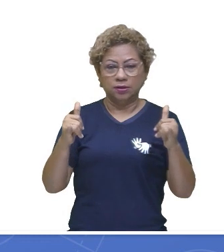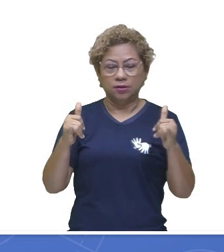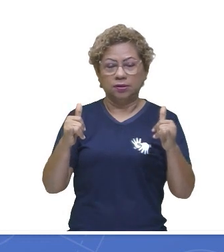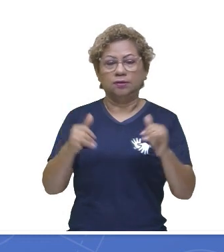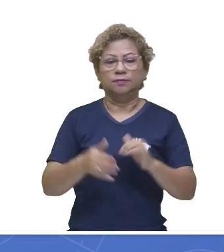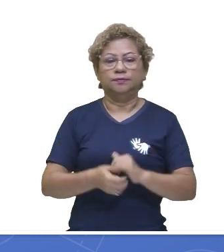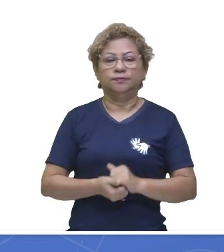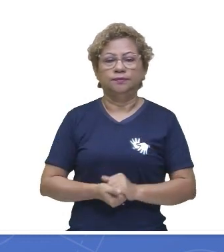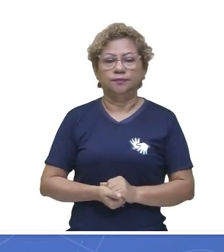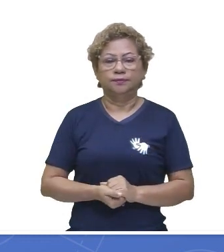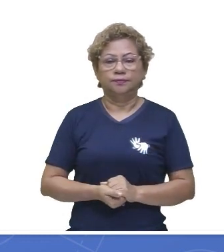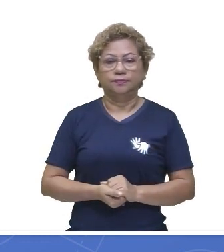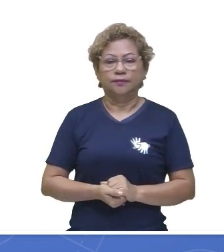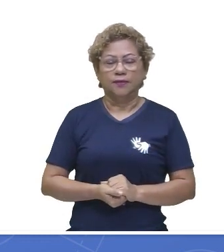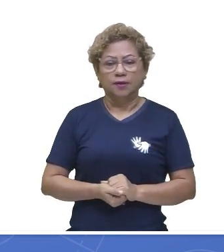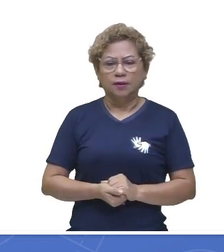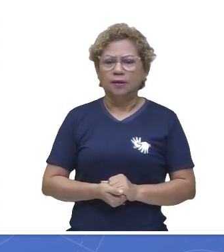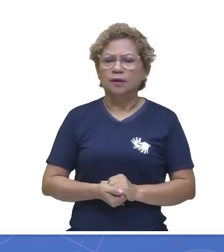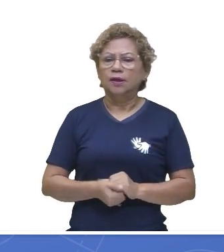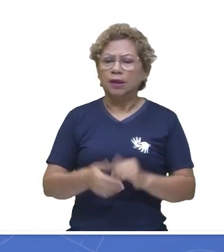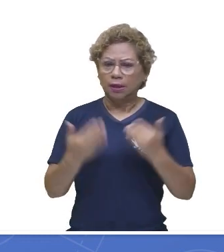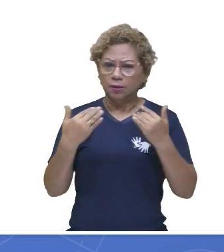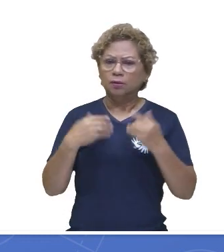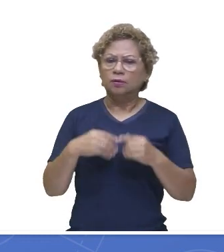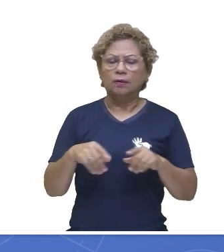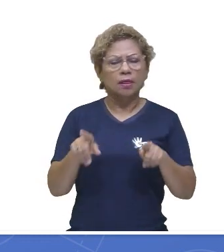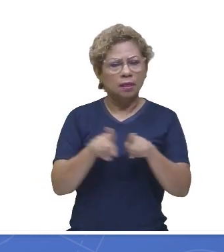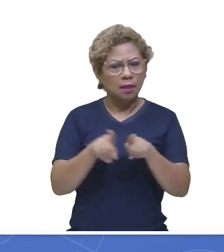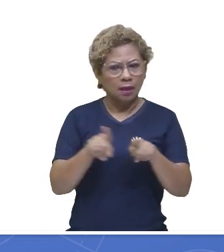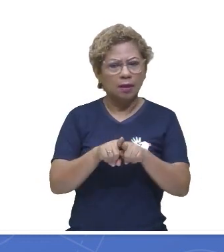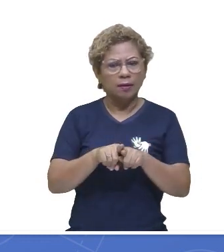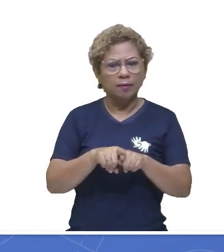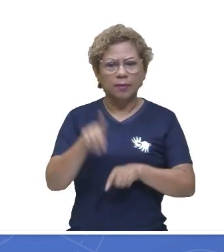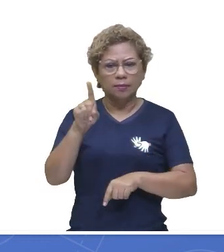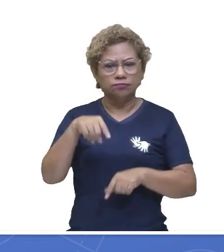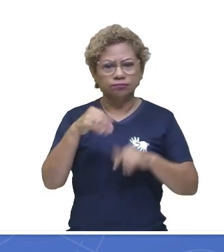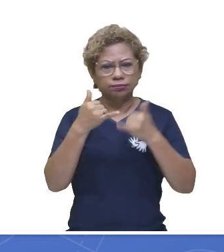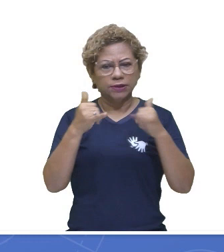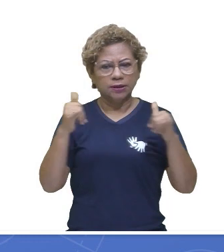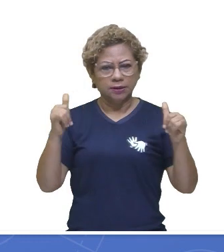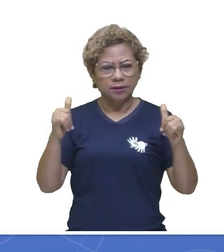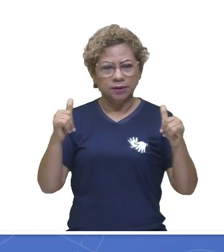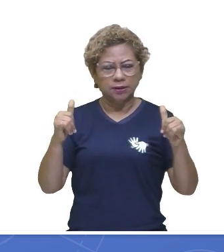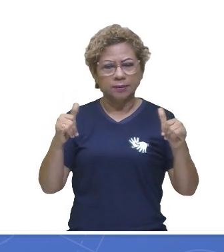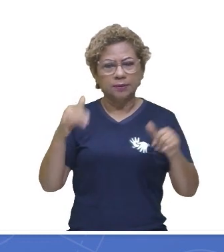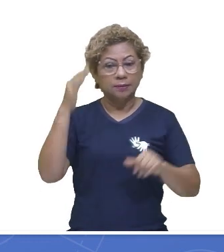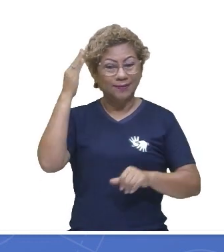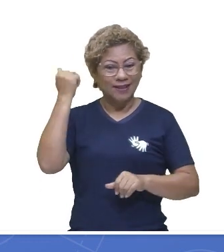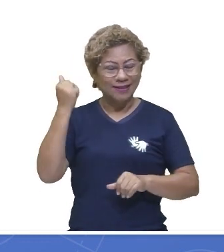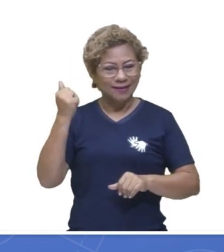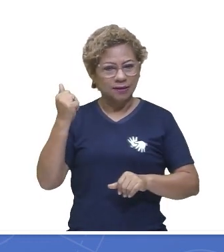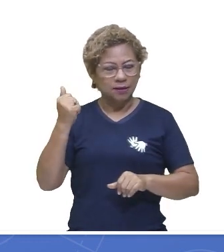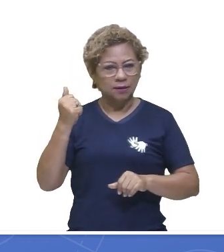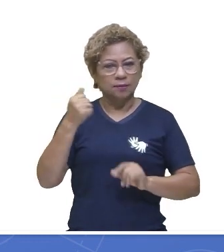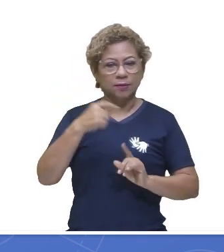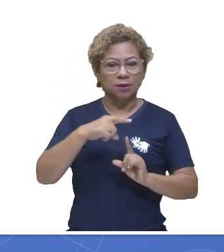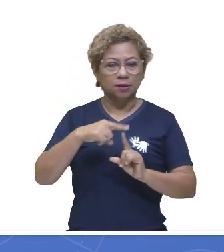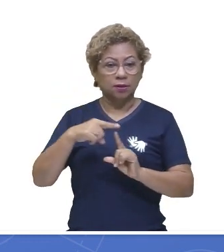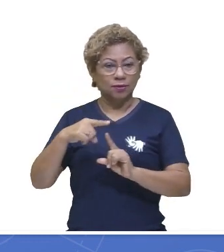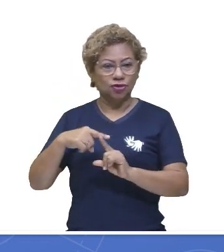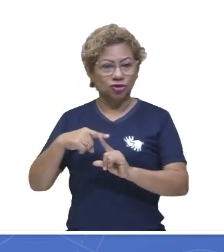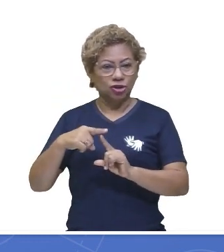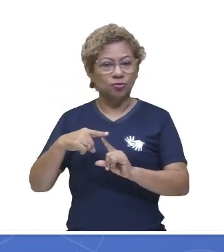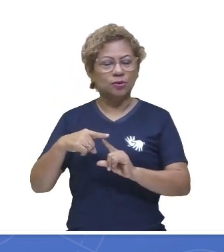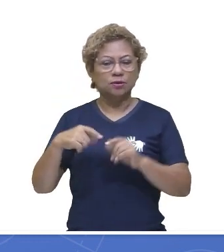calor é uma forma de energia. Então, para que a gente possa determinar essa capacidade térmica, a